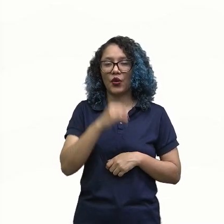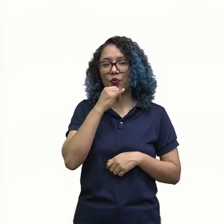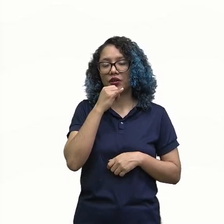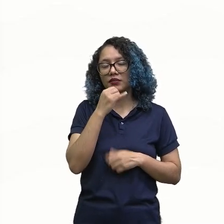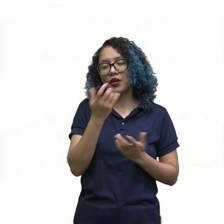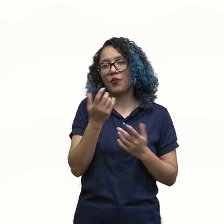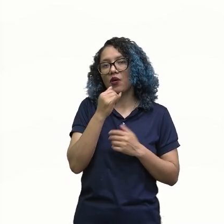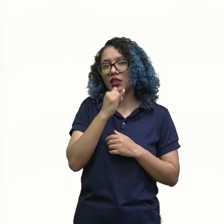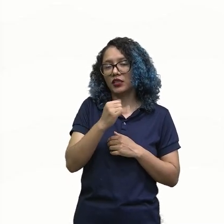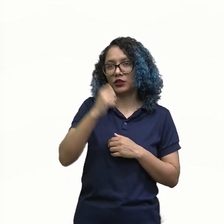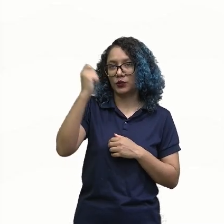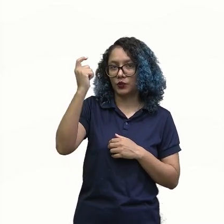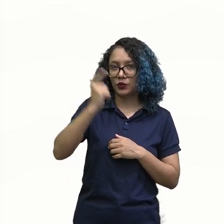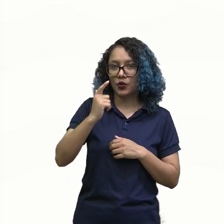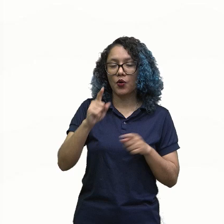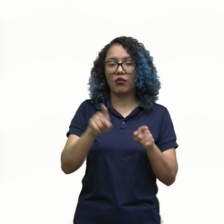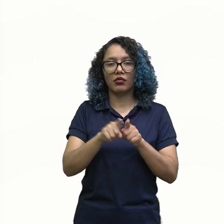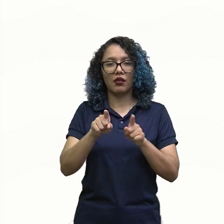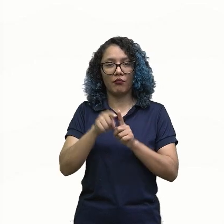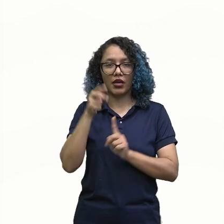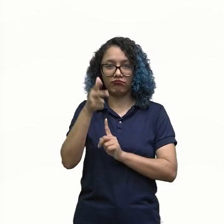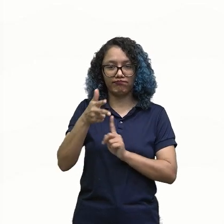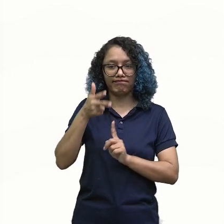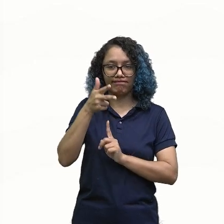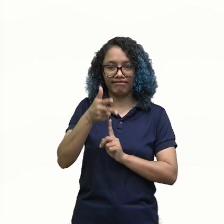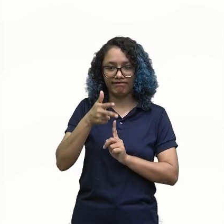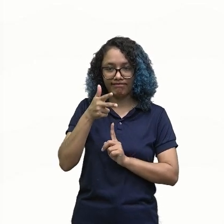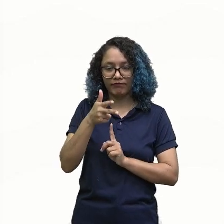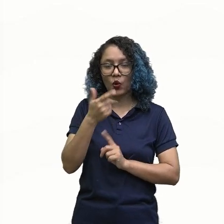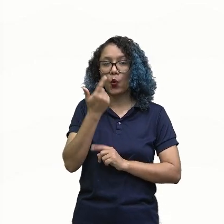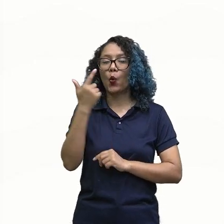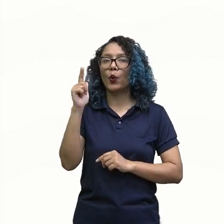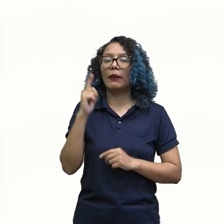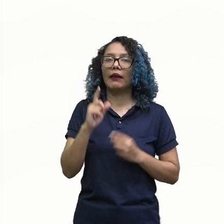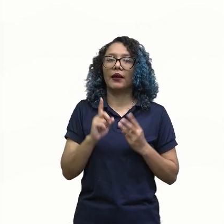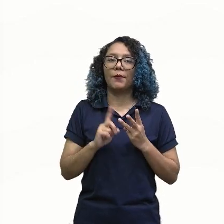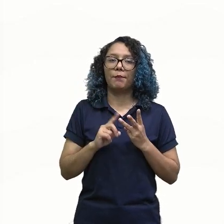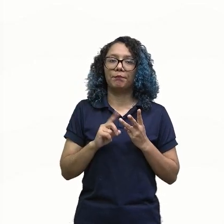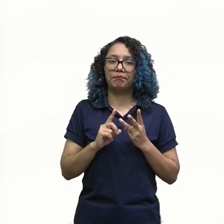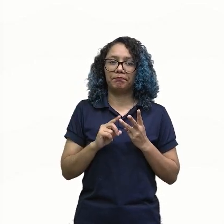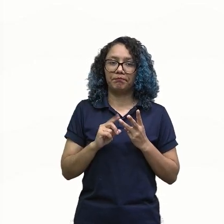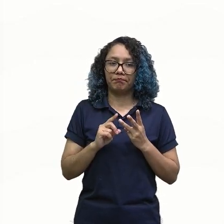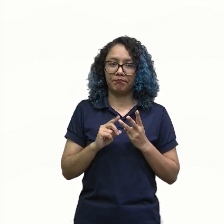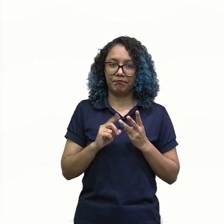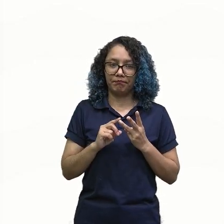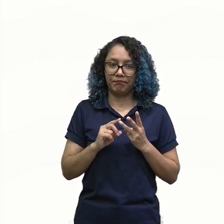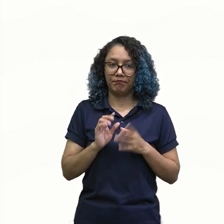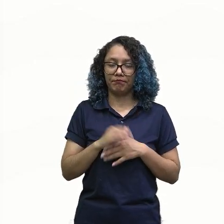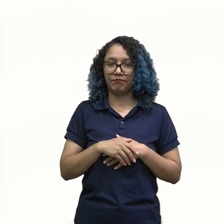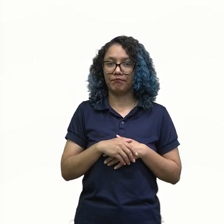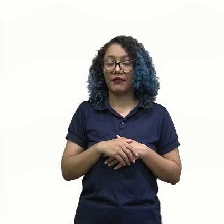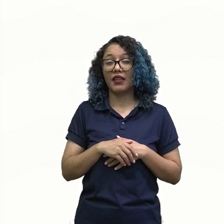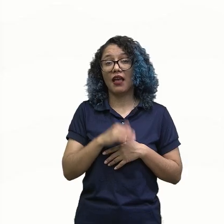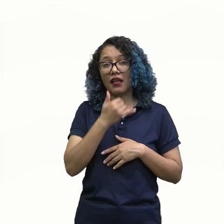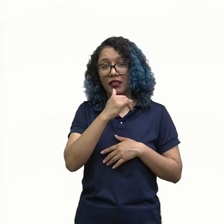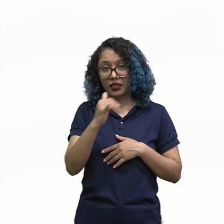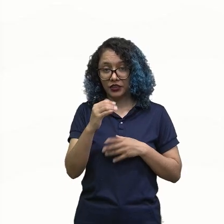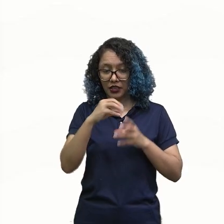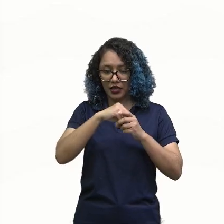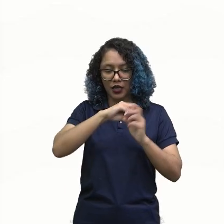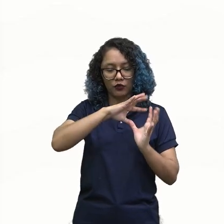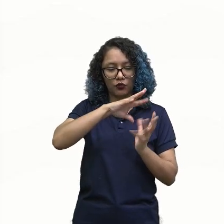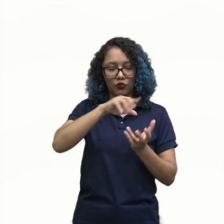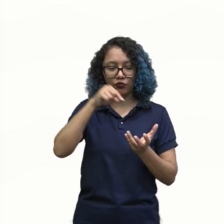energia solar, energia eólica. Nós temos também energias geotérmicas, porque